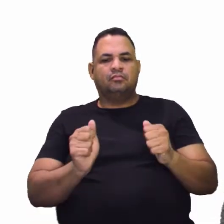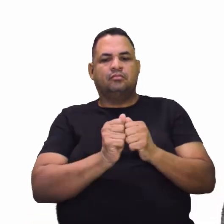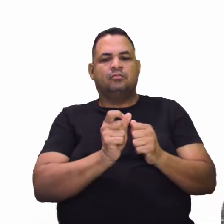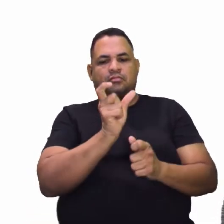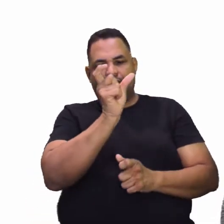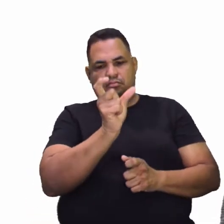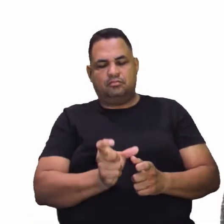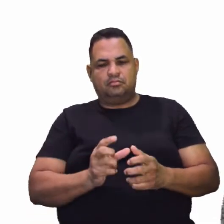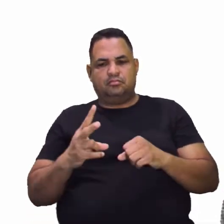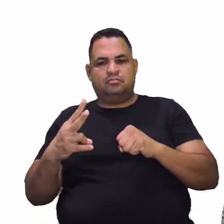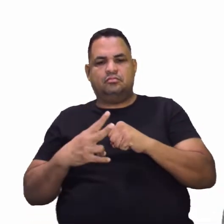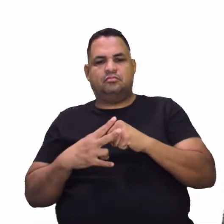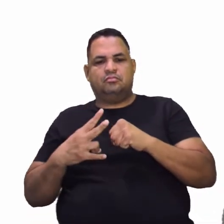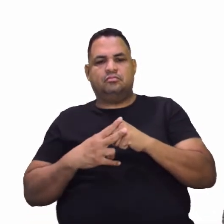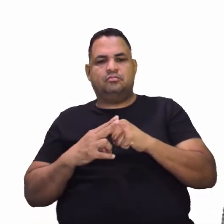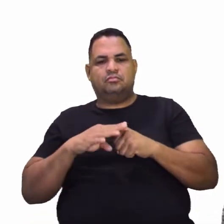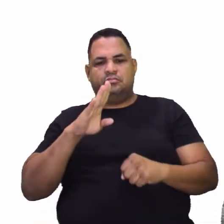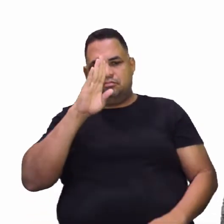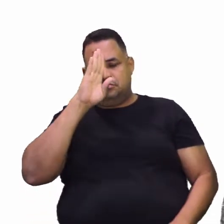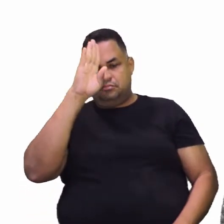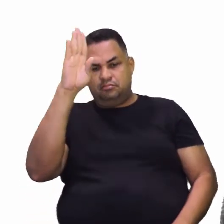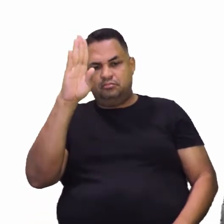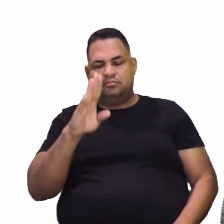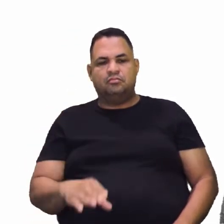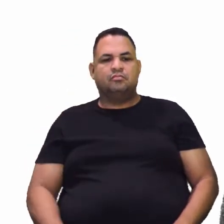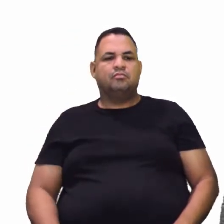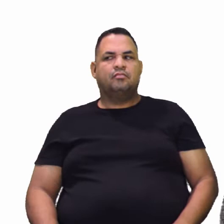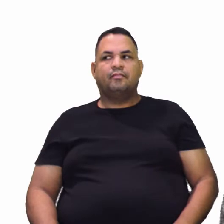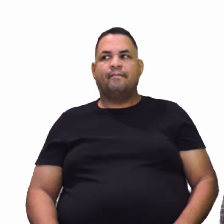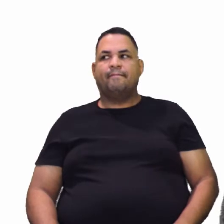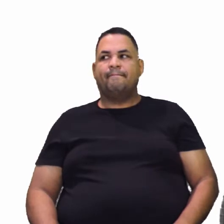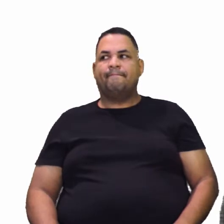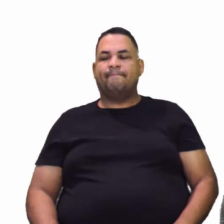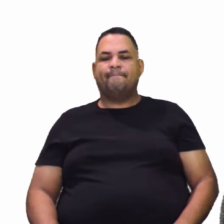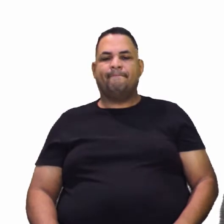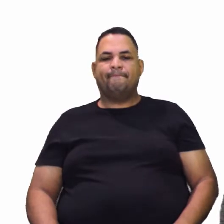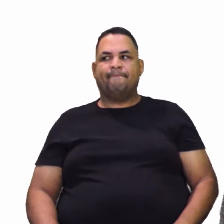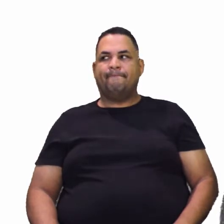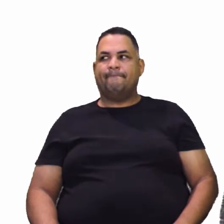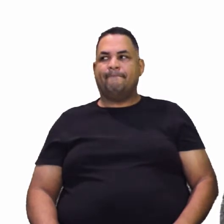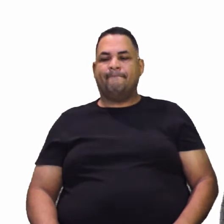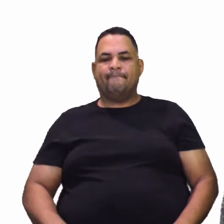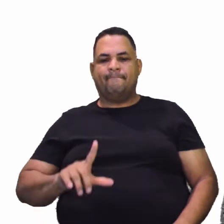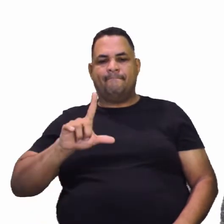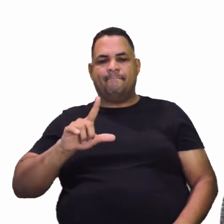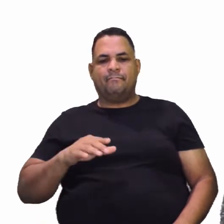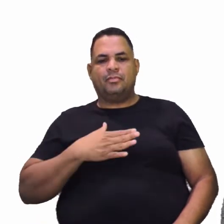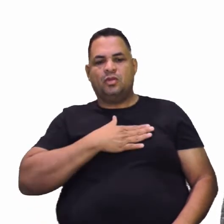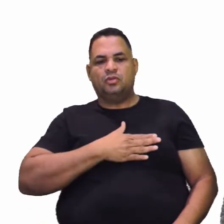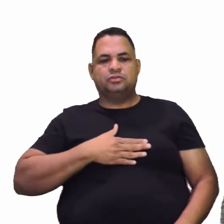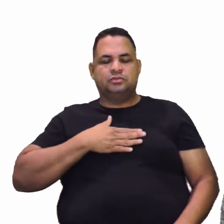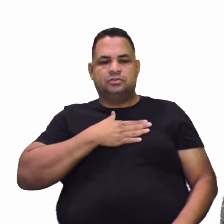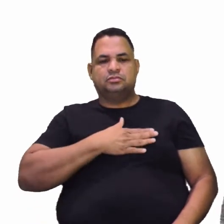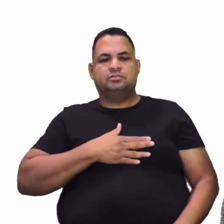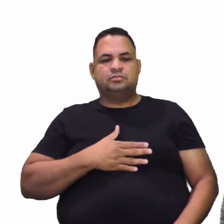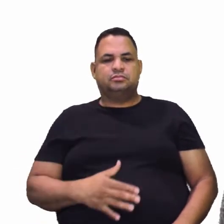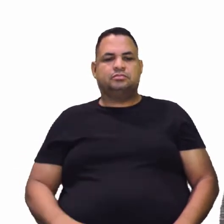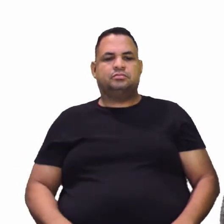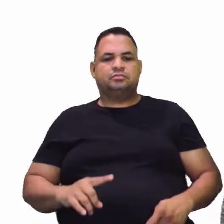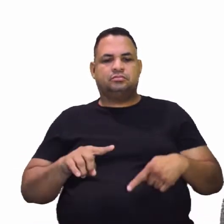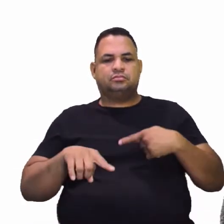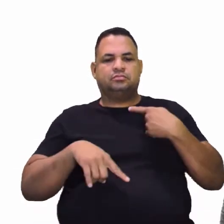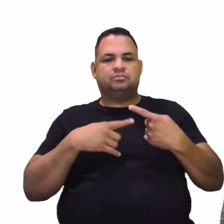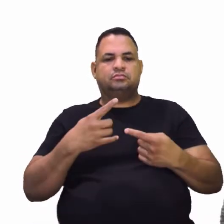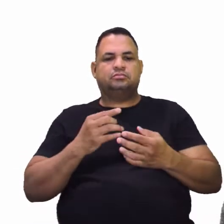sujeito? O meu verbo principal, que aqui é work e aqui é like, que é gostar. E